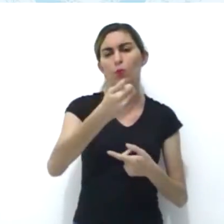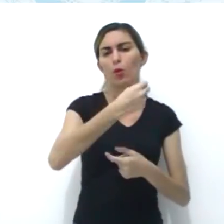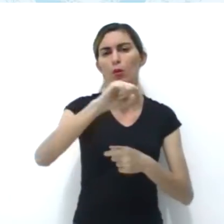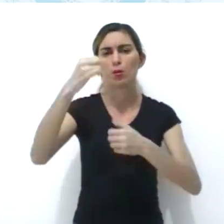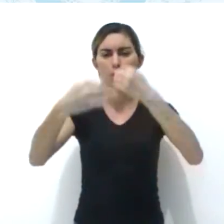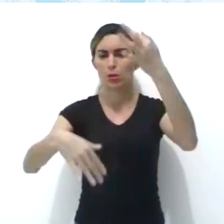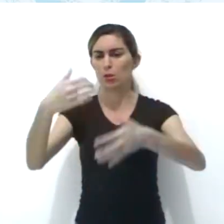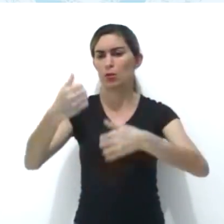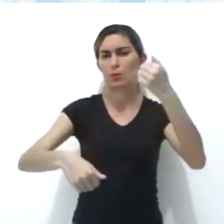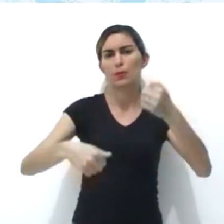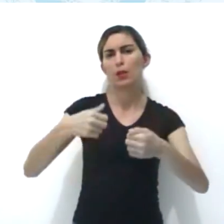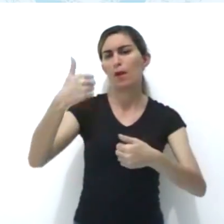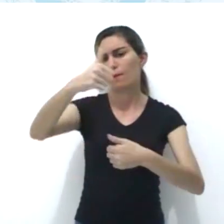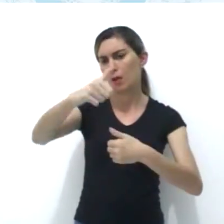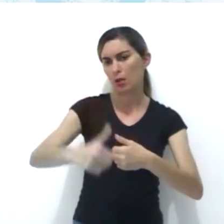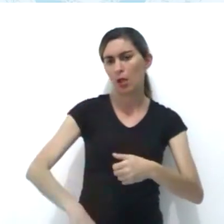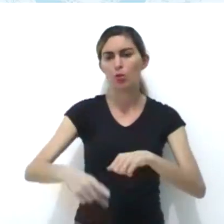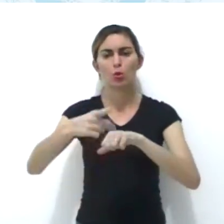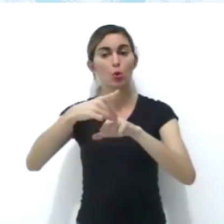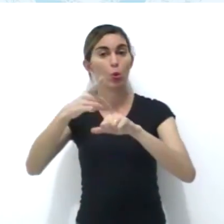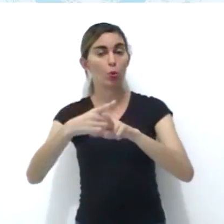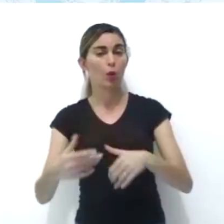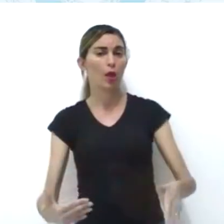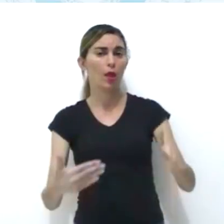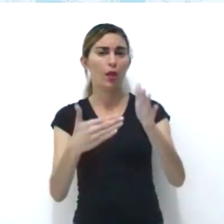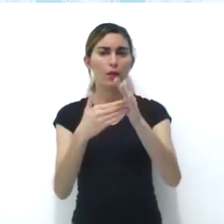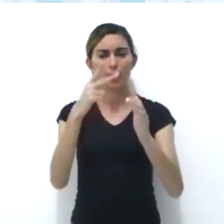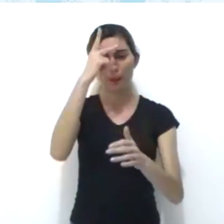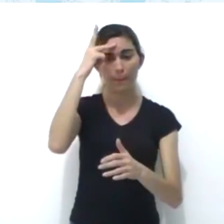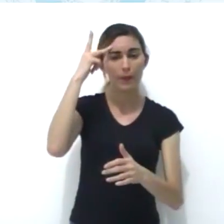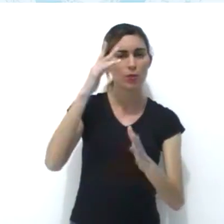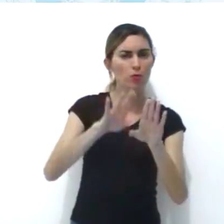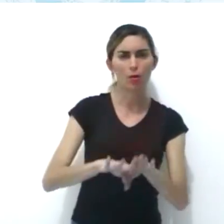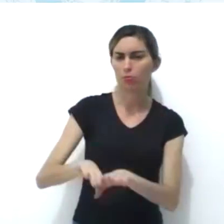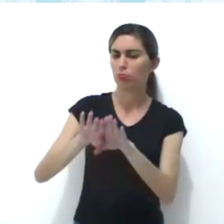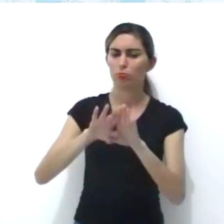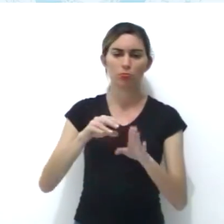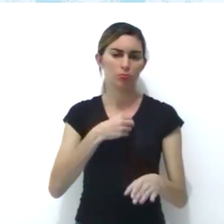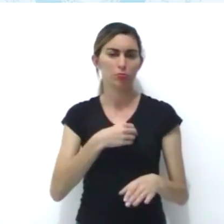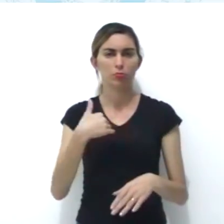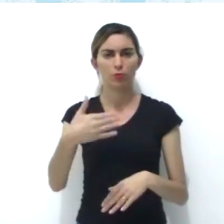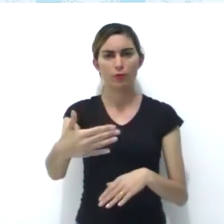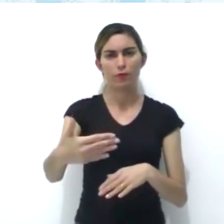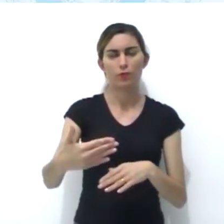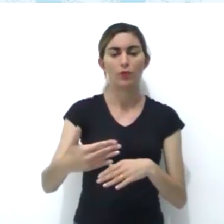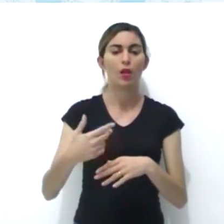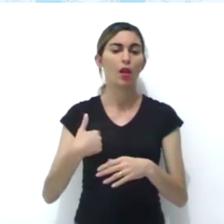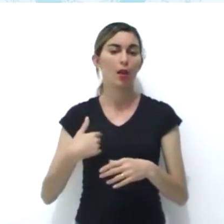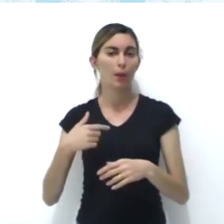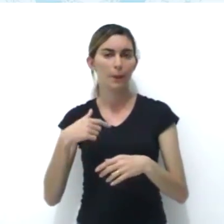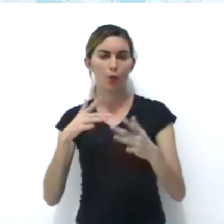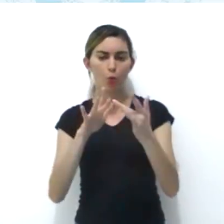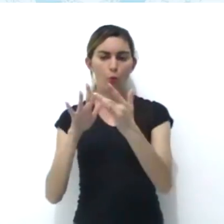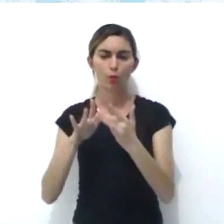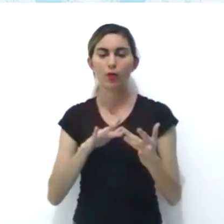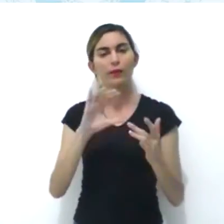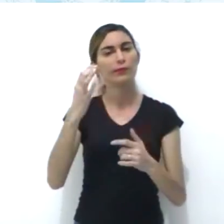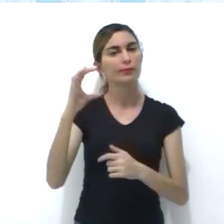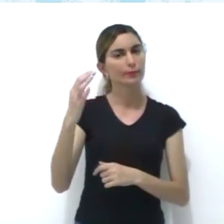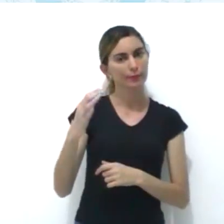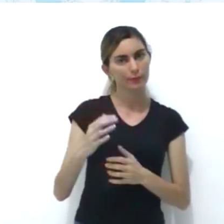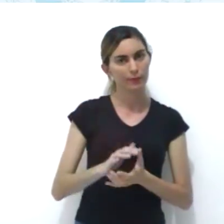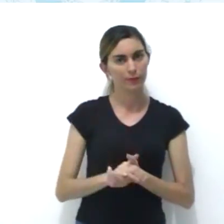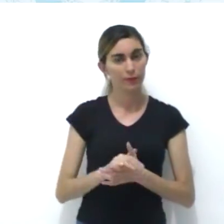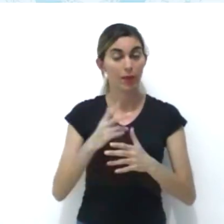persuadir, defender teses para avaliadores e doutores ou até mesmo para pessoas comuns do meu cotidiano, veio através do meu contato